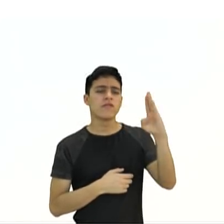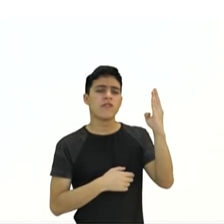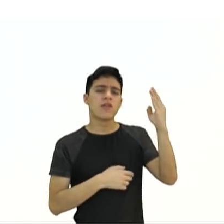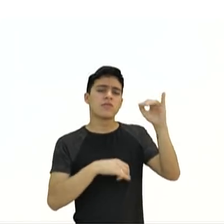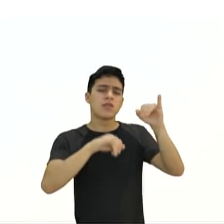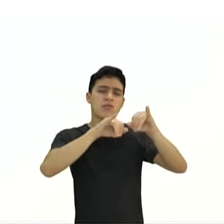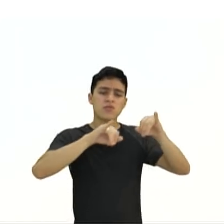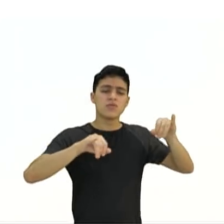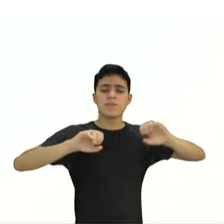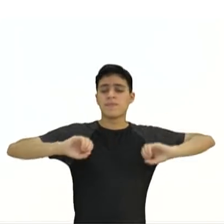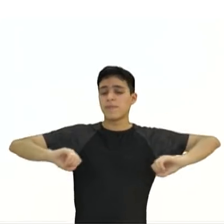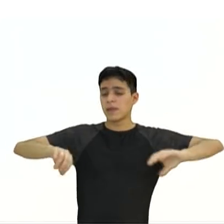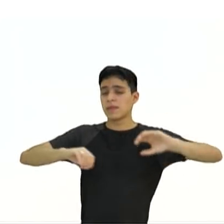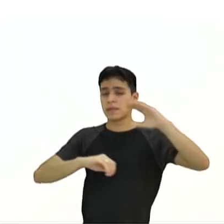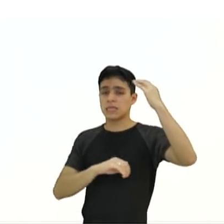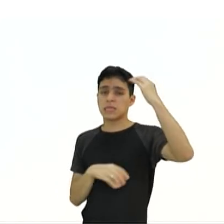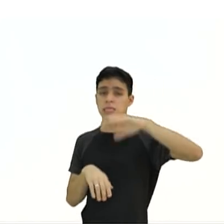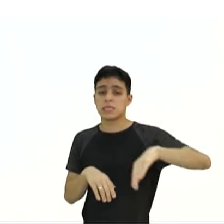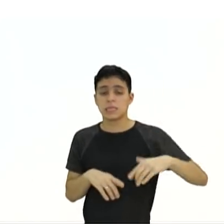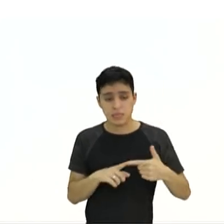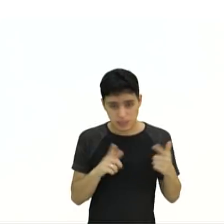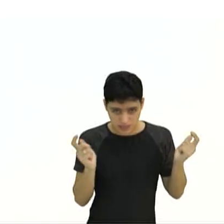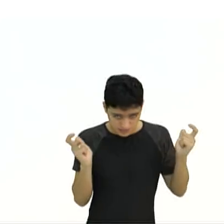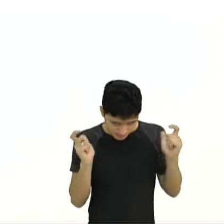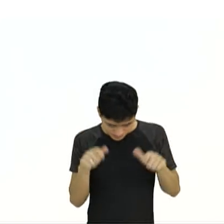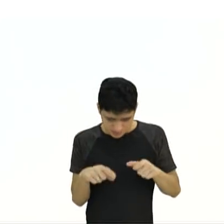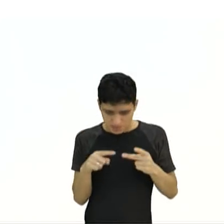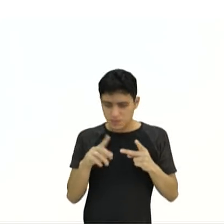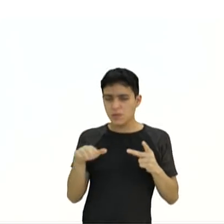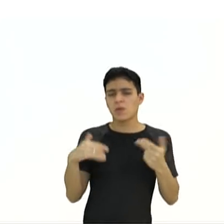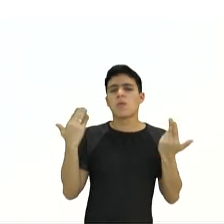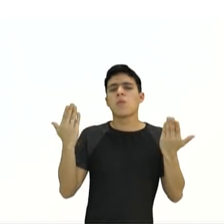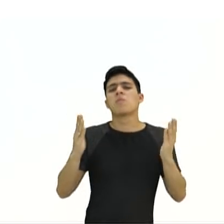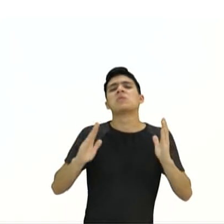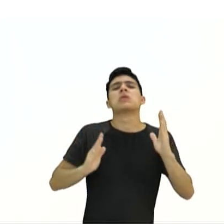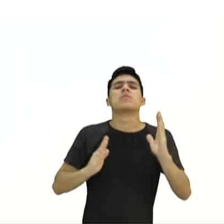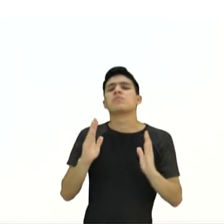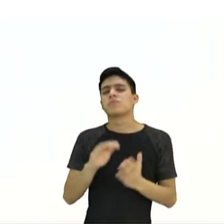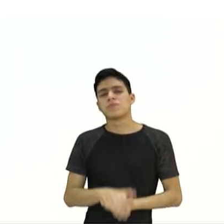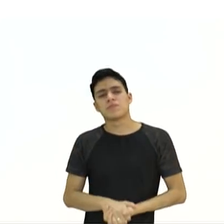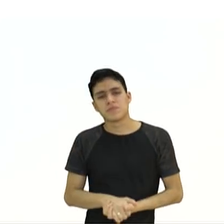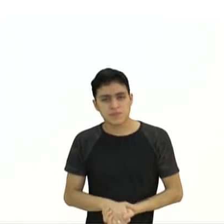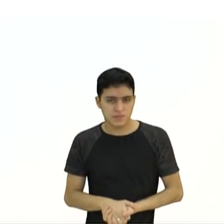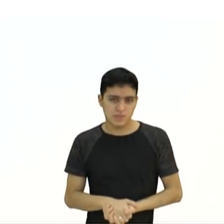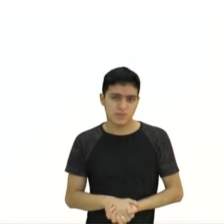ensinar ciências? Então, onde ele utilizou e quando?